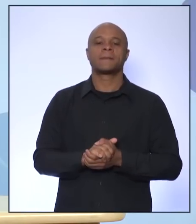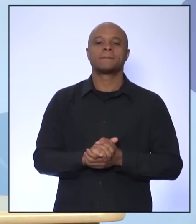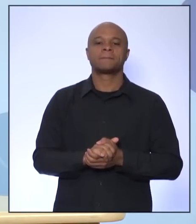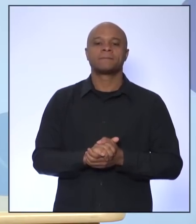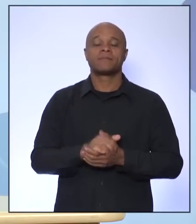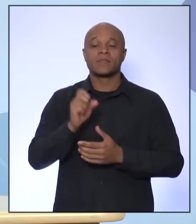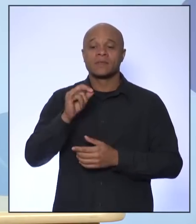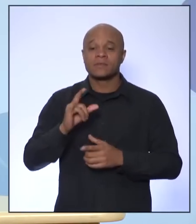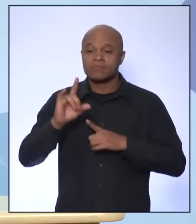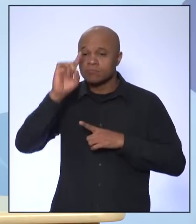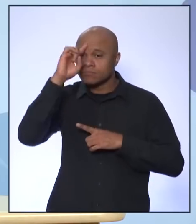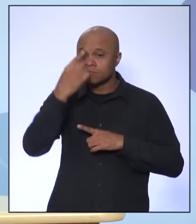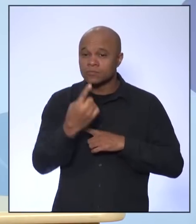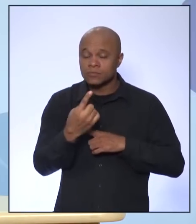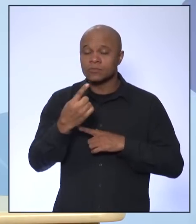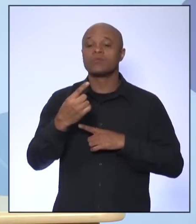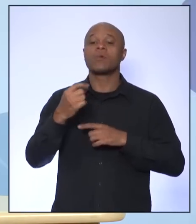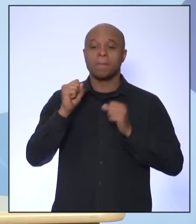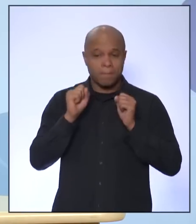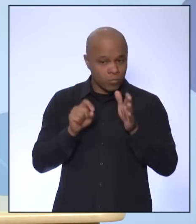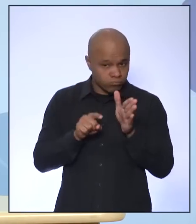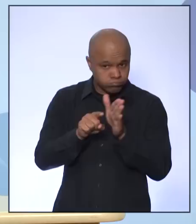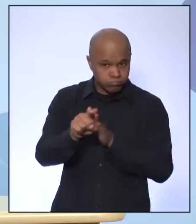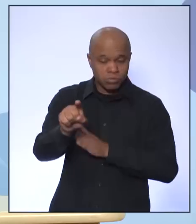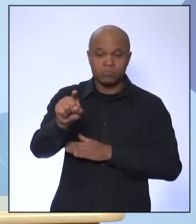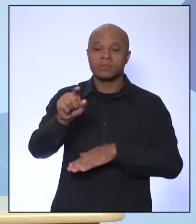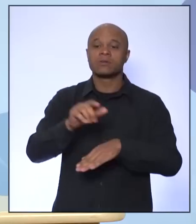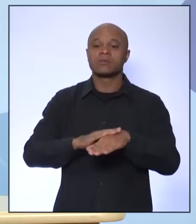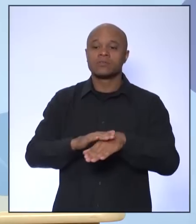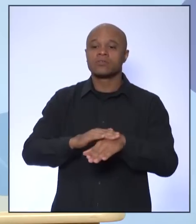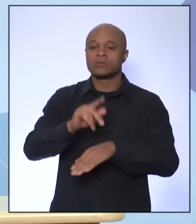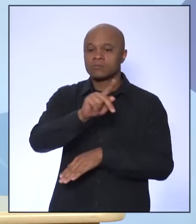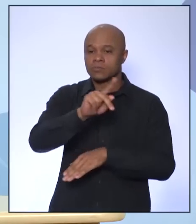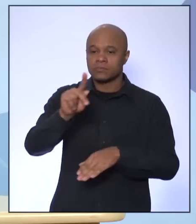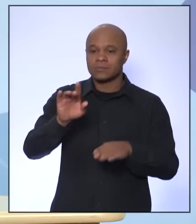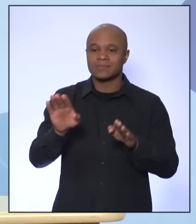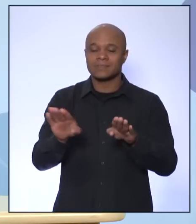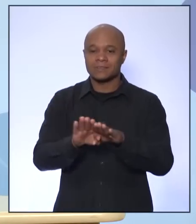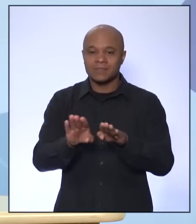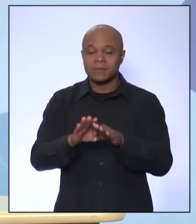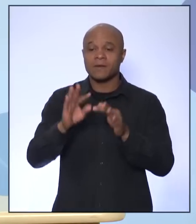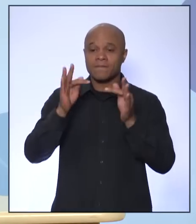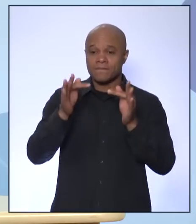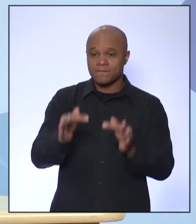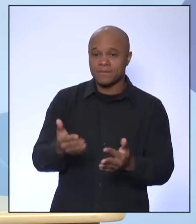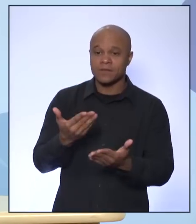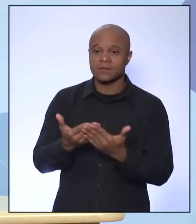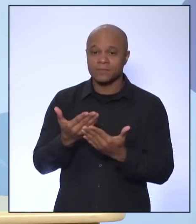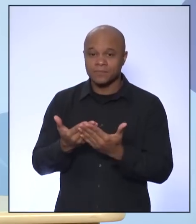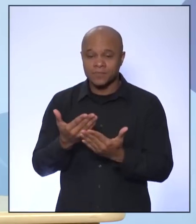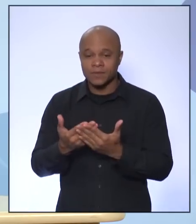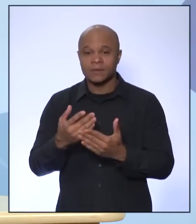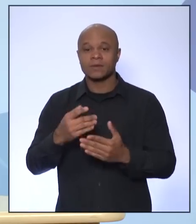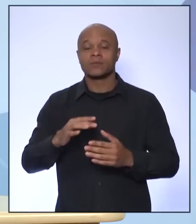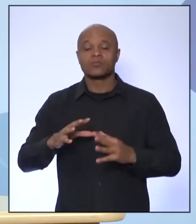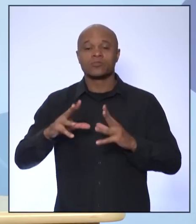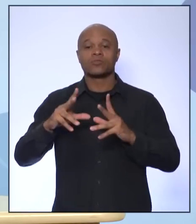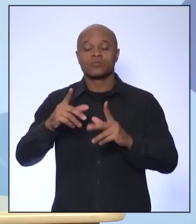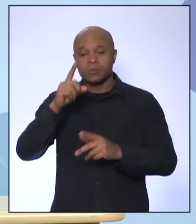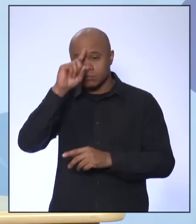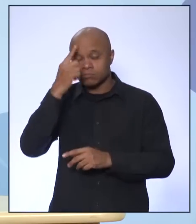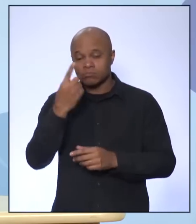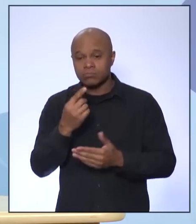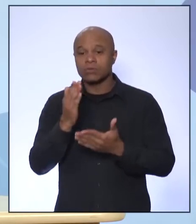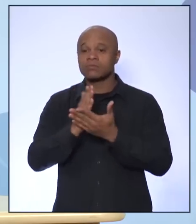Se tiverem dúvidas, interajam e conversem com os seus professores no final da aula, que eles vão tirar as dúvidas de vocês, está